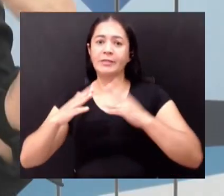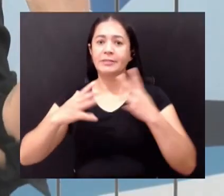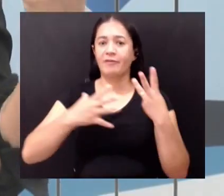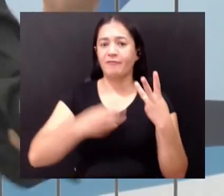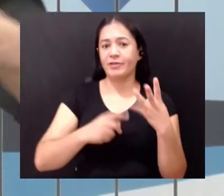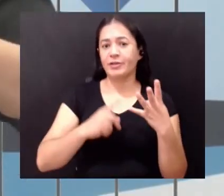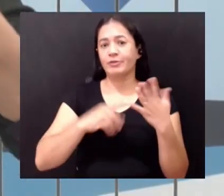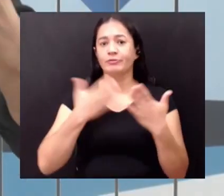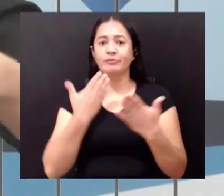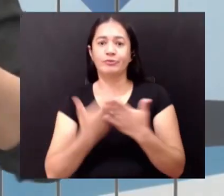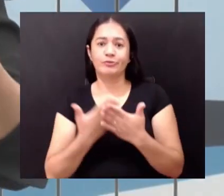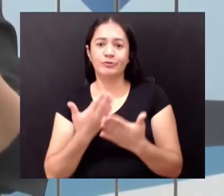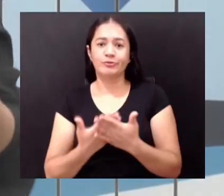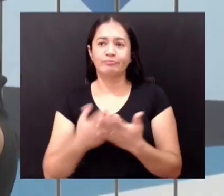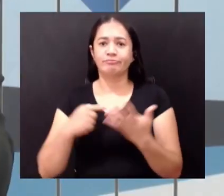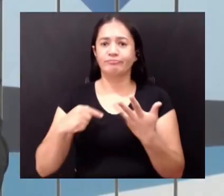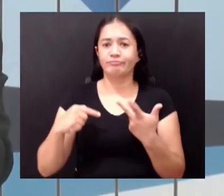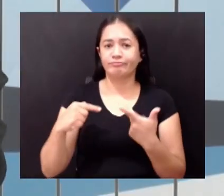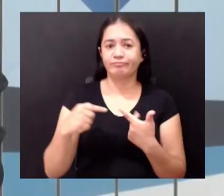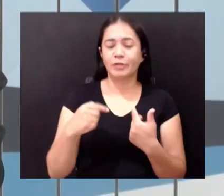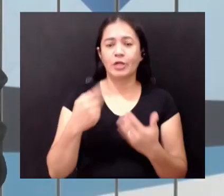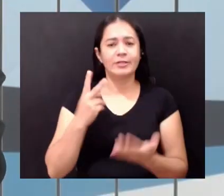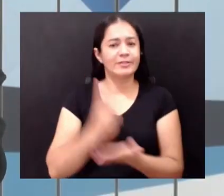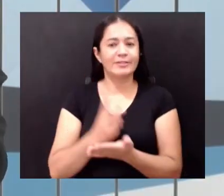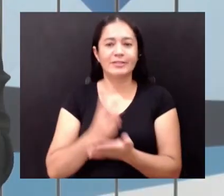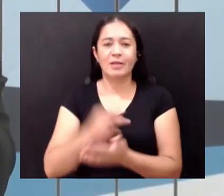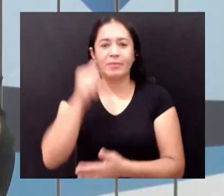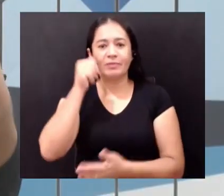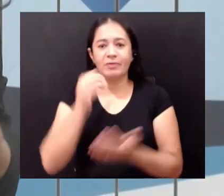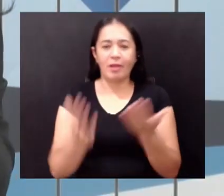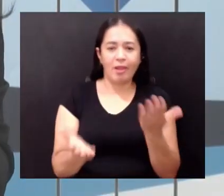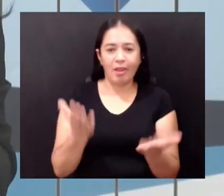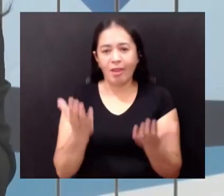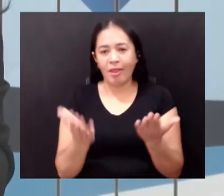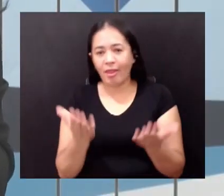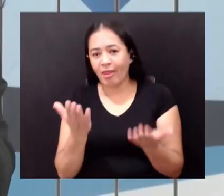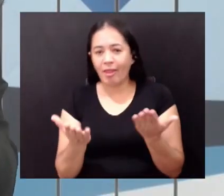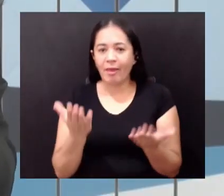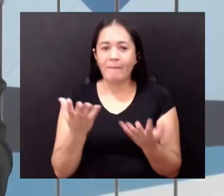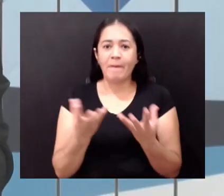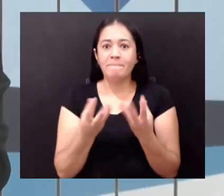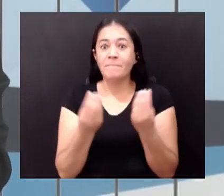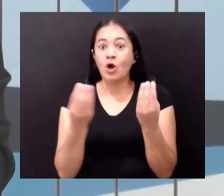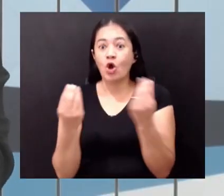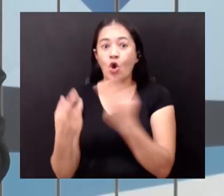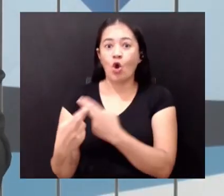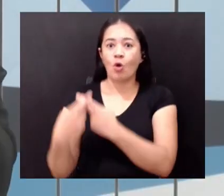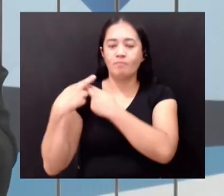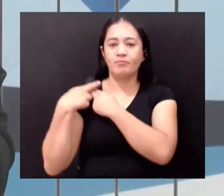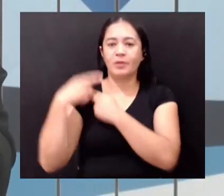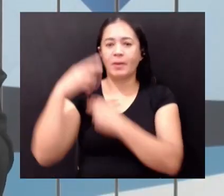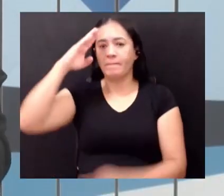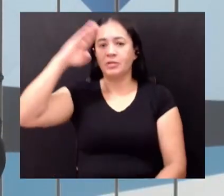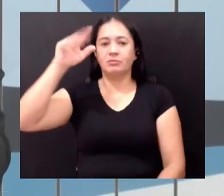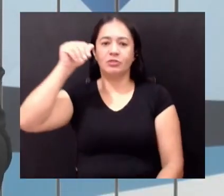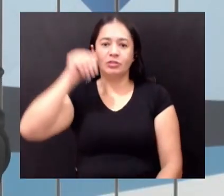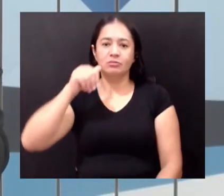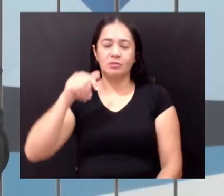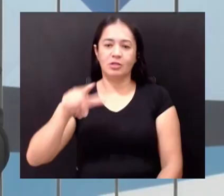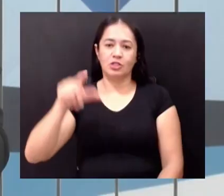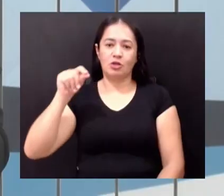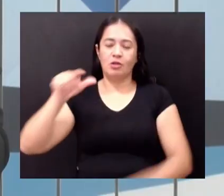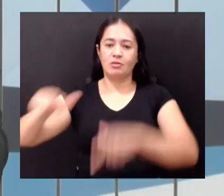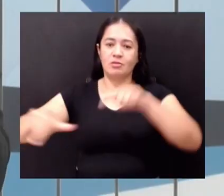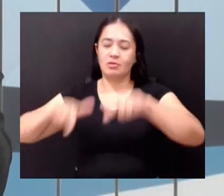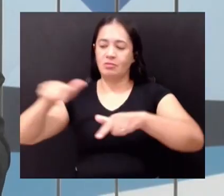né? Como sempre, né? As mulheres equilibrando muitos pratinhos. Então, as mulheres devem ainda priorizar essas vagas. Profissionais